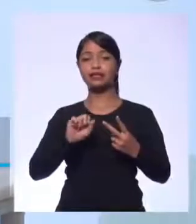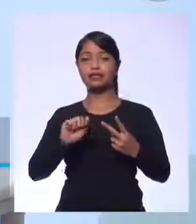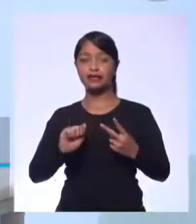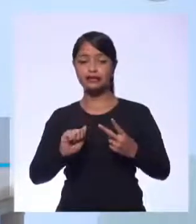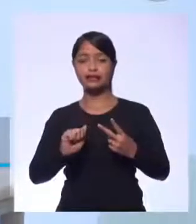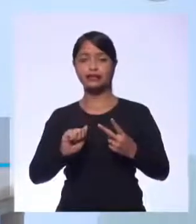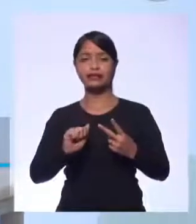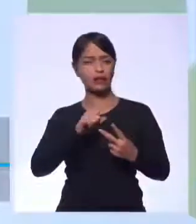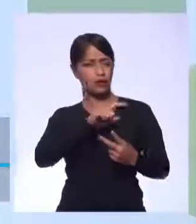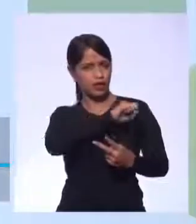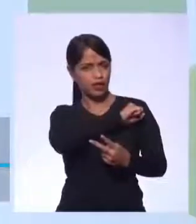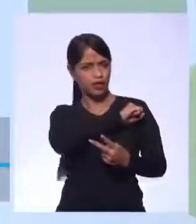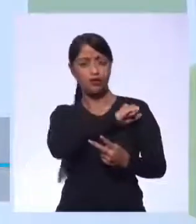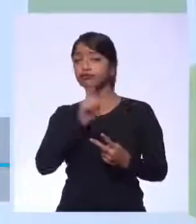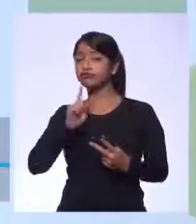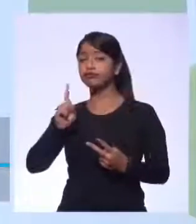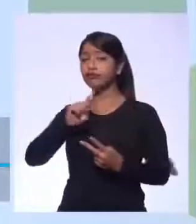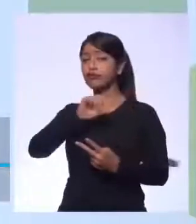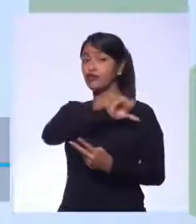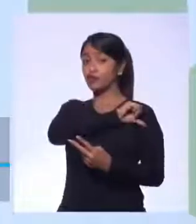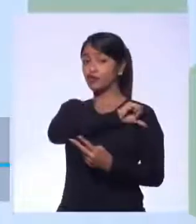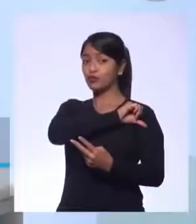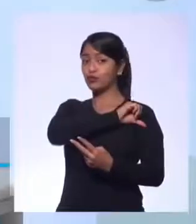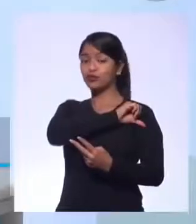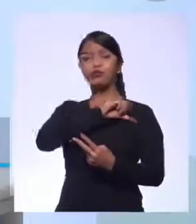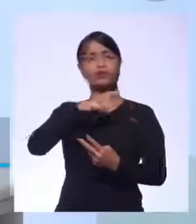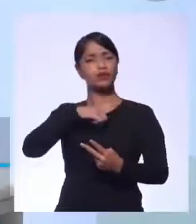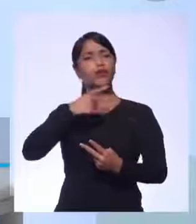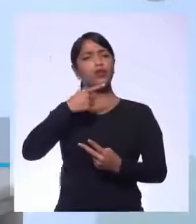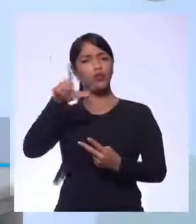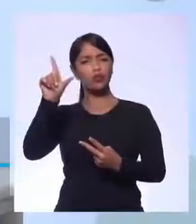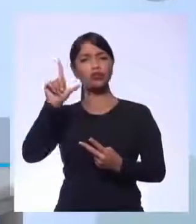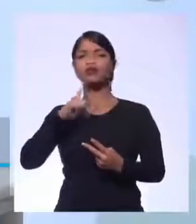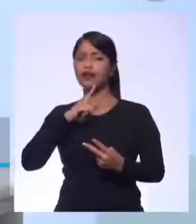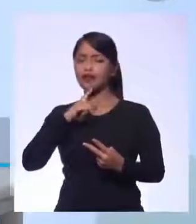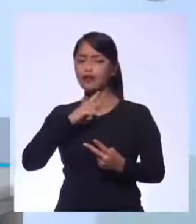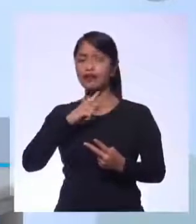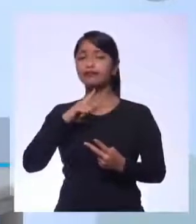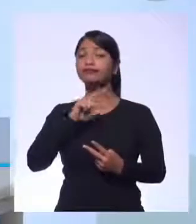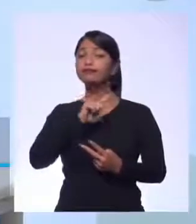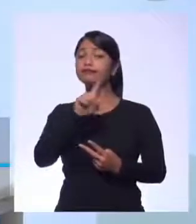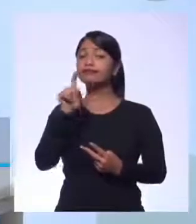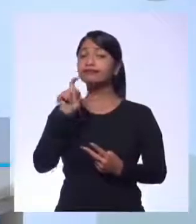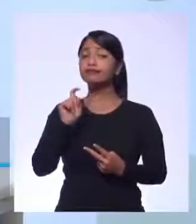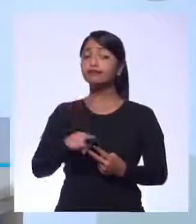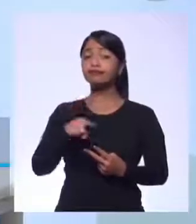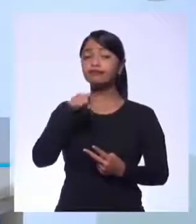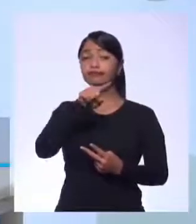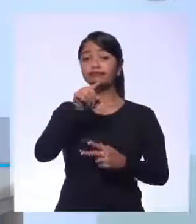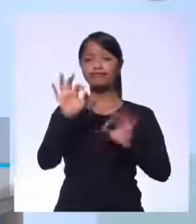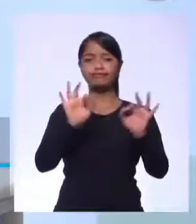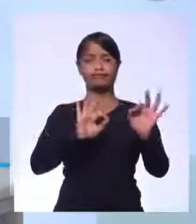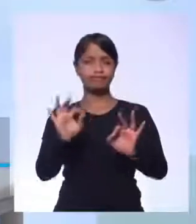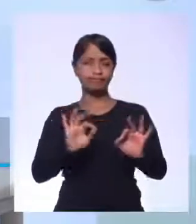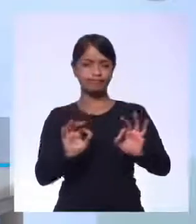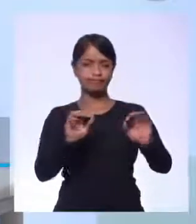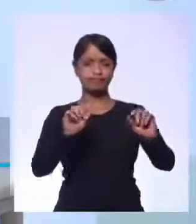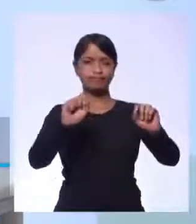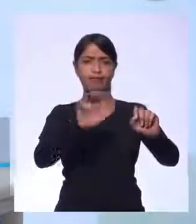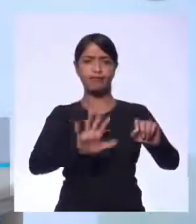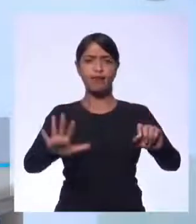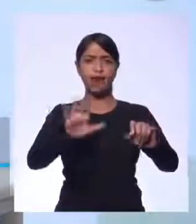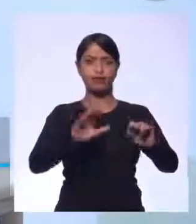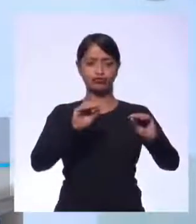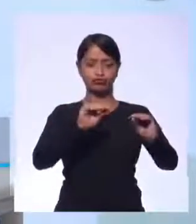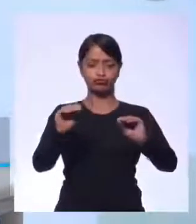é do nono. Do mas nono? tem os... É verdade, a Isa é do nono, mas temos outros. Então, quem sabe aí um mapa mental, conceitual, lenda